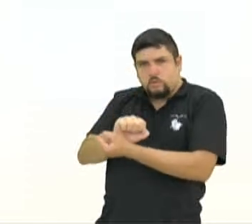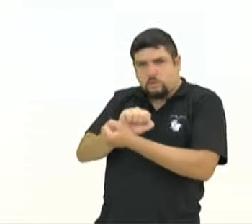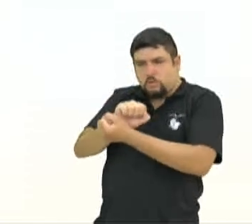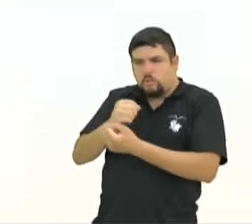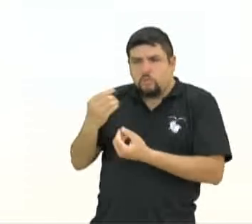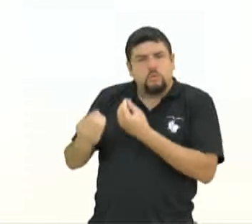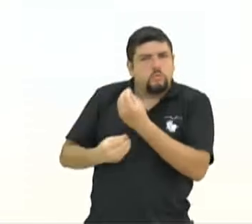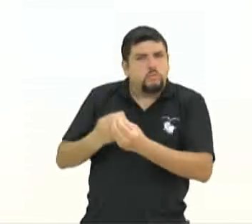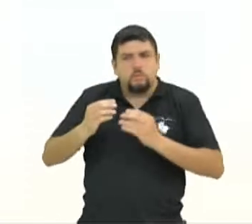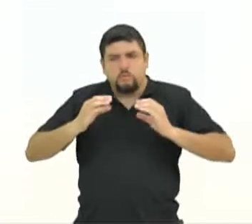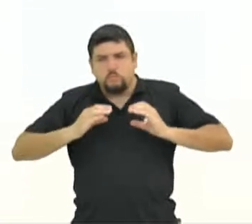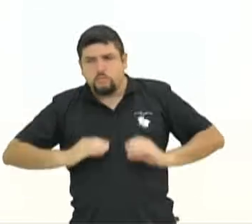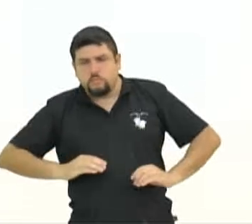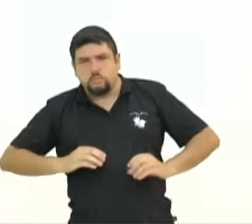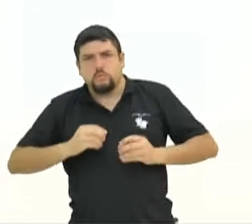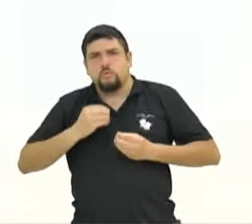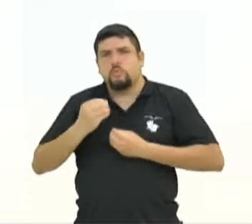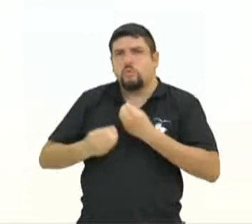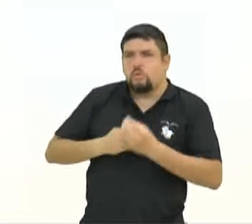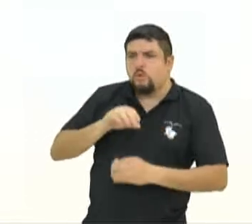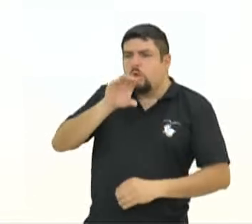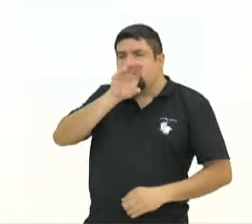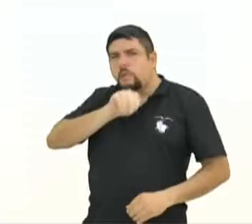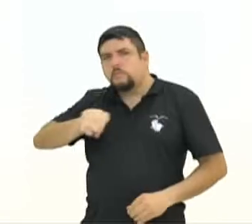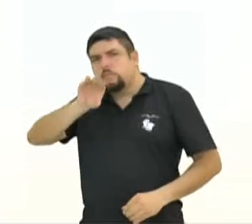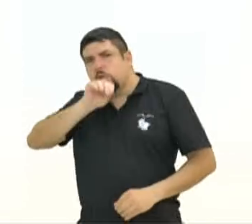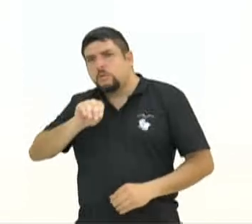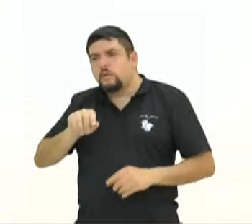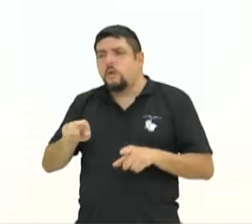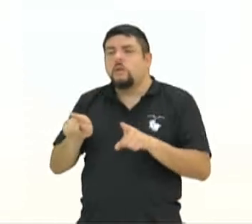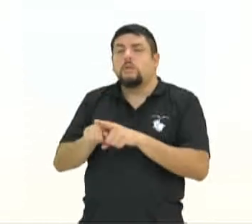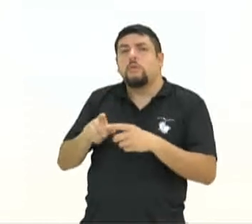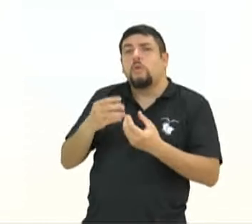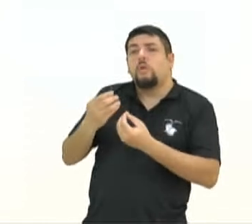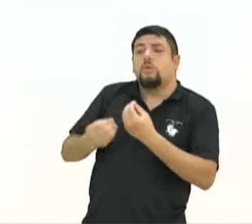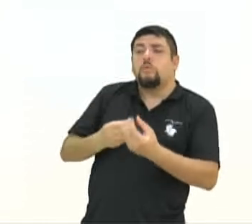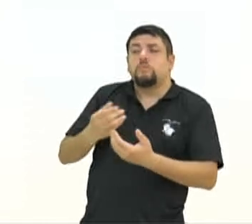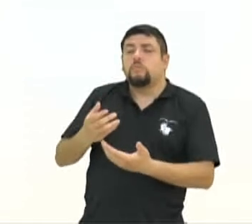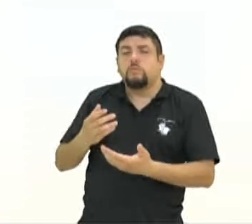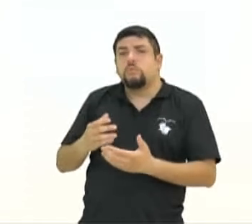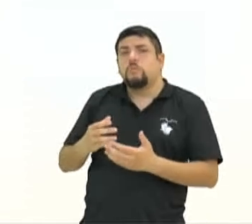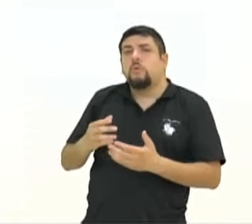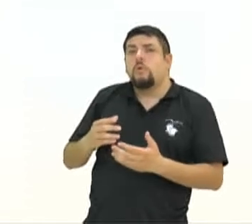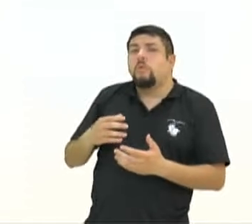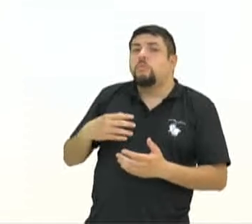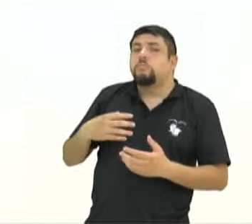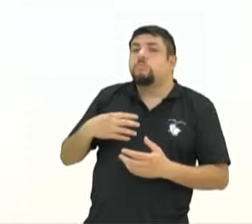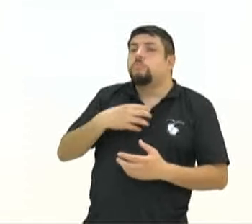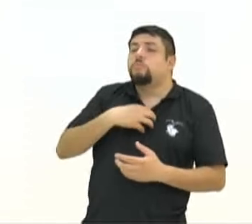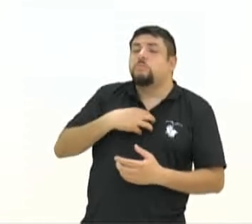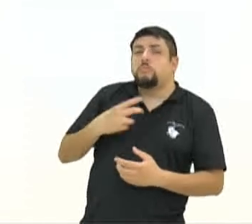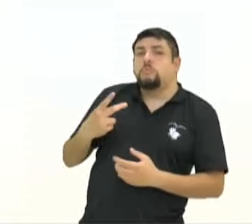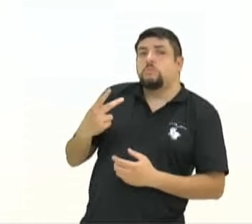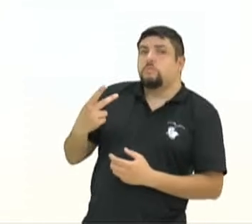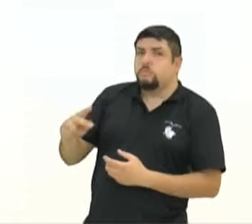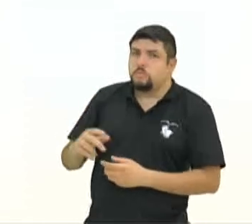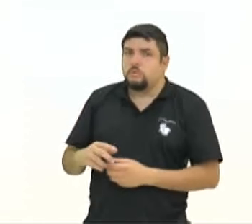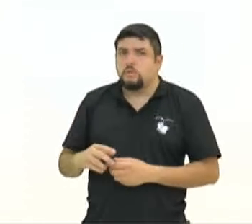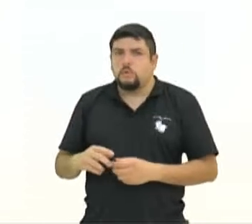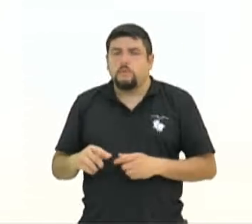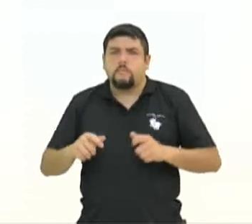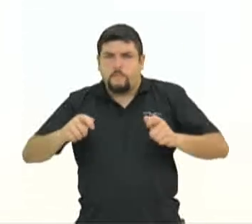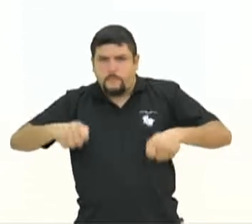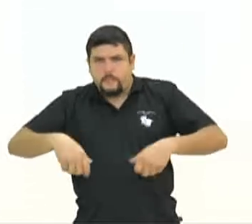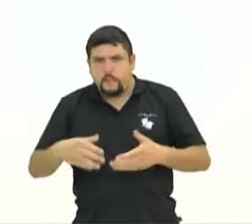com o idioma, com os códigos de conduta da época, né? Como que a sociedade se organizava. E eles então podiam ser divididos, como